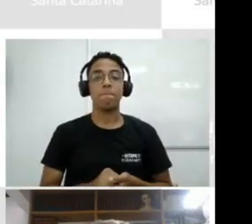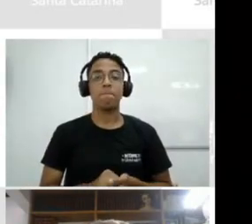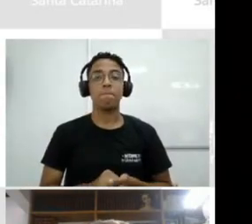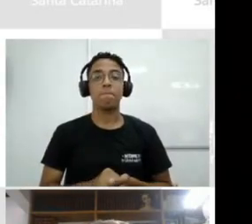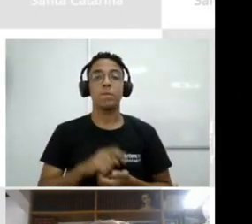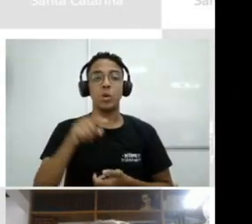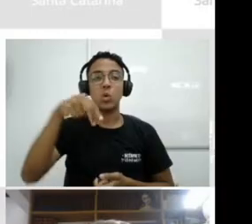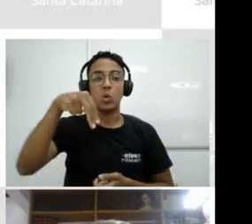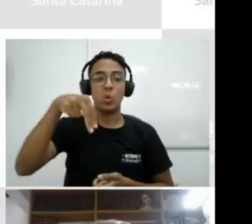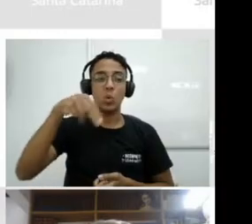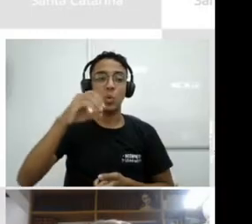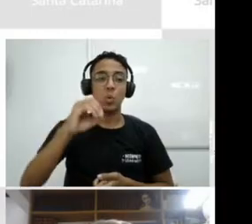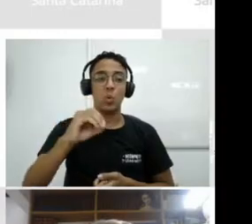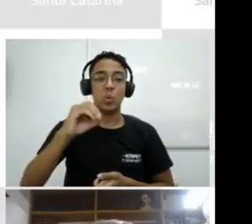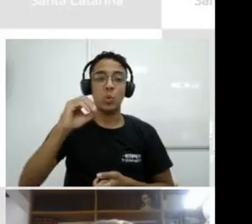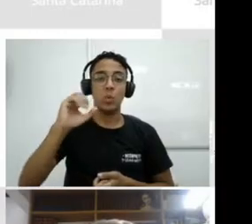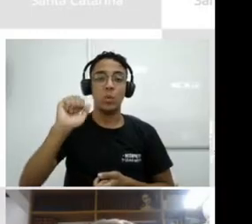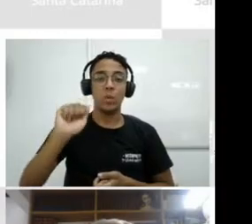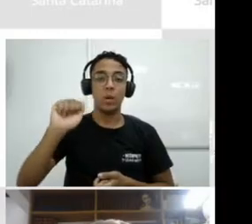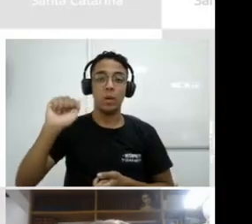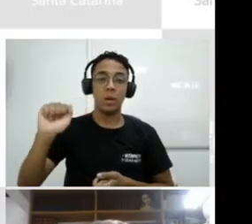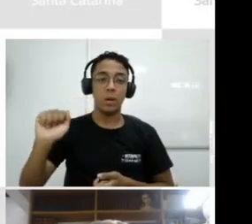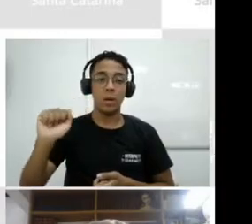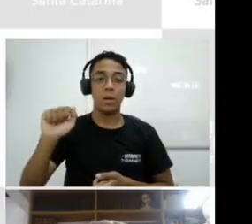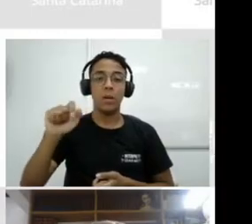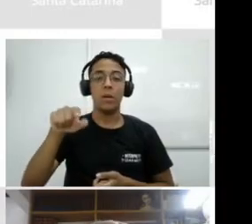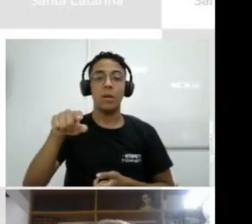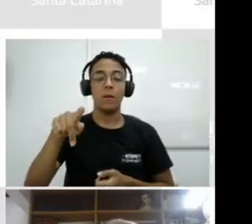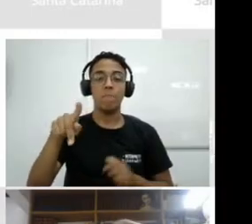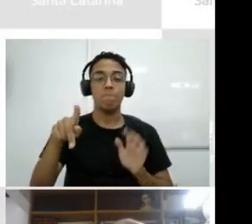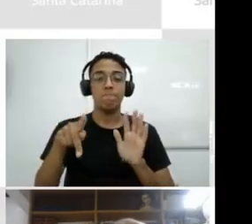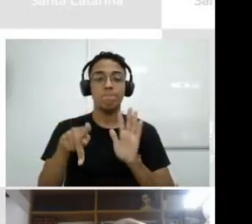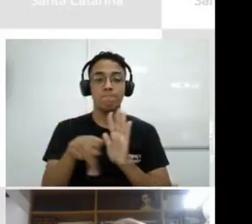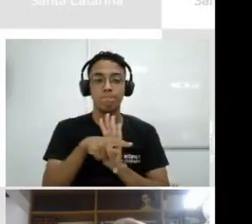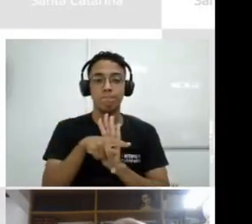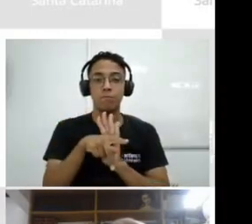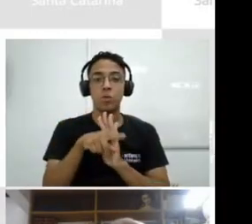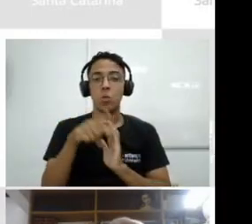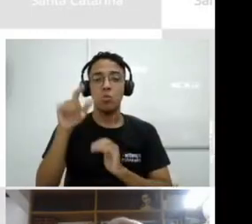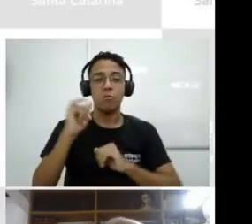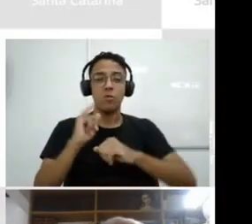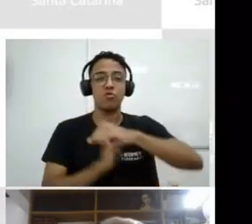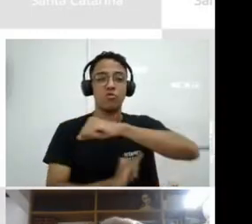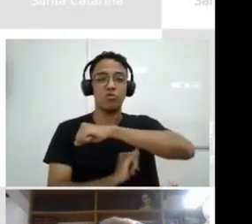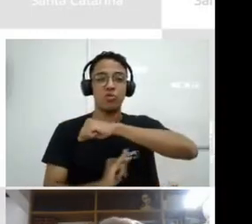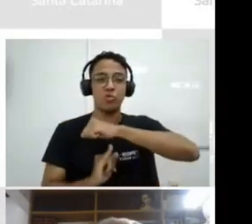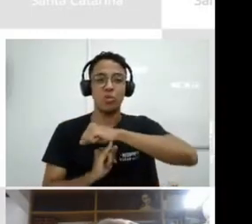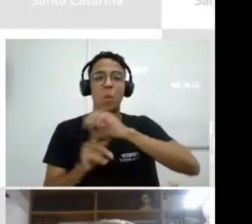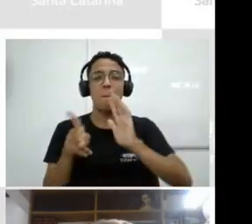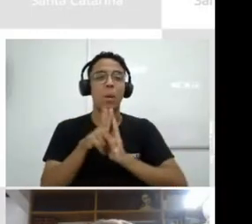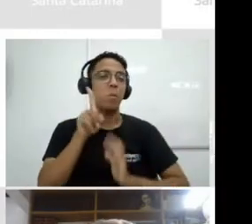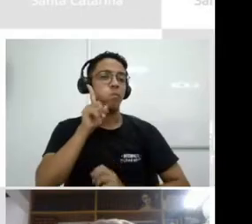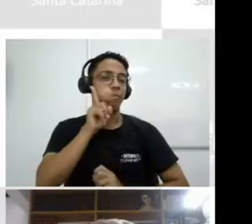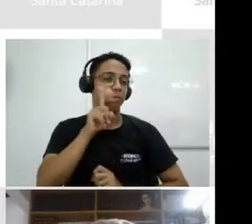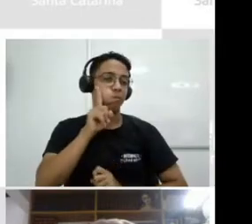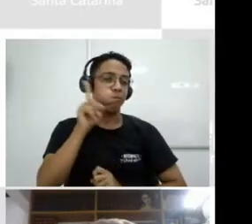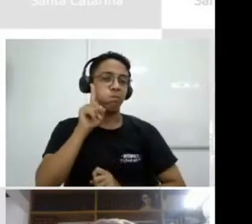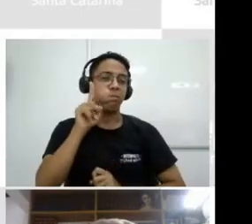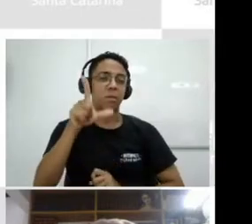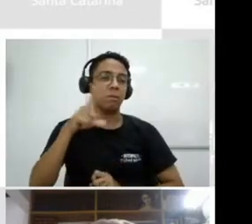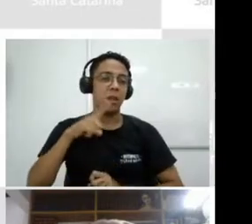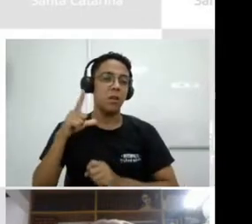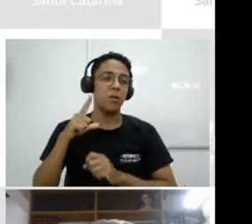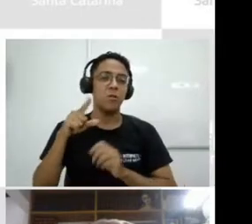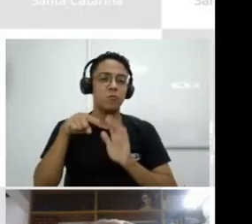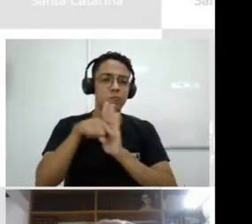O NOAA é a National Oceanic and Atmospheric Administration, que é uma outra instituição dos Estados Unidos, que está mostrando o quê? Que, veja, de